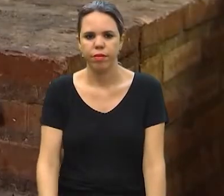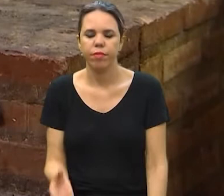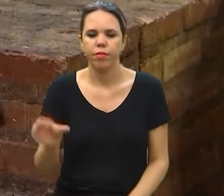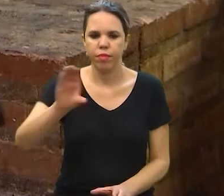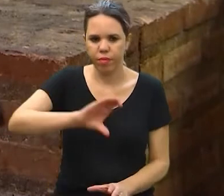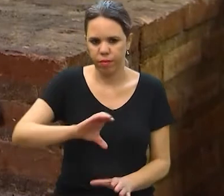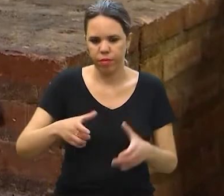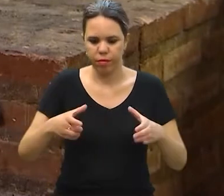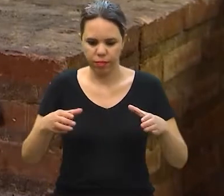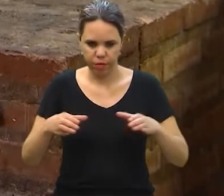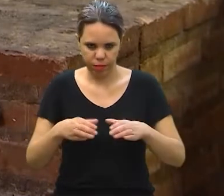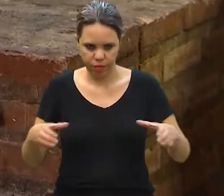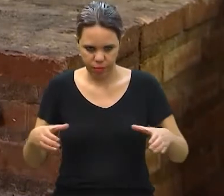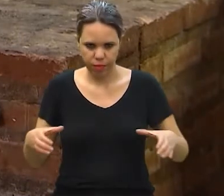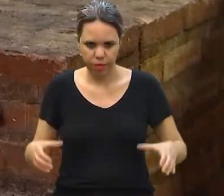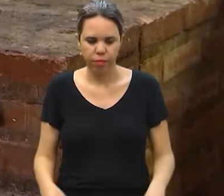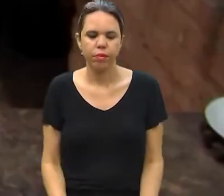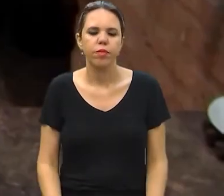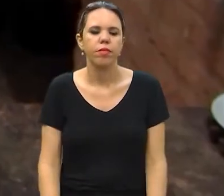Coloque num refratário